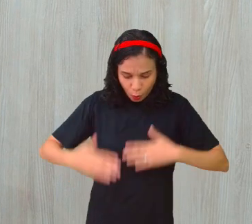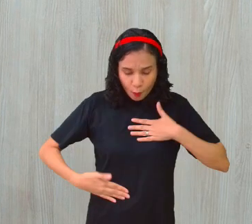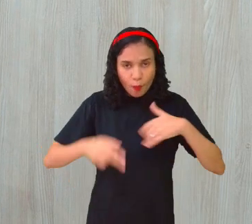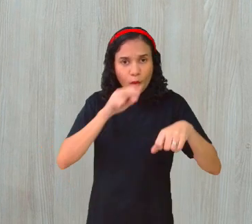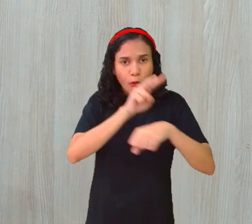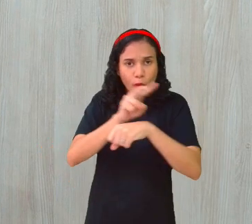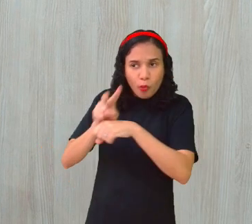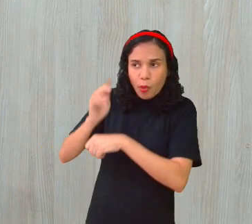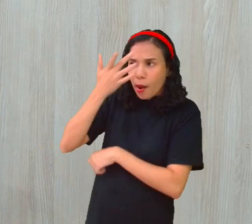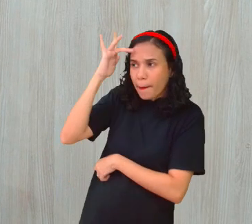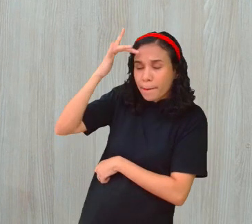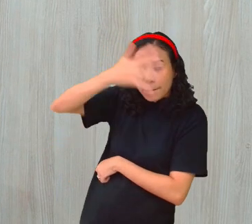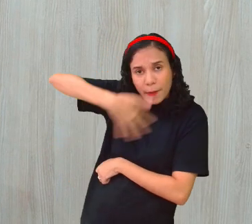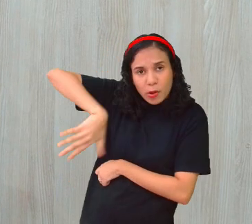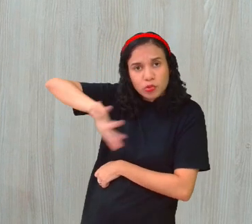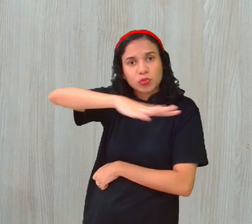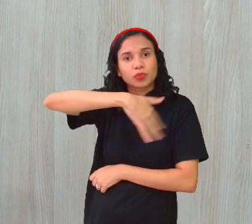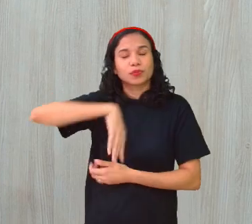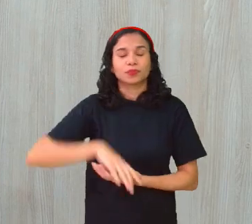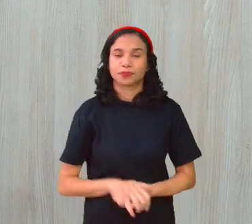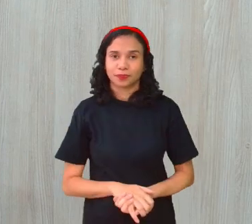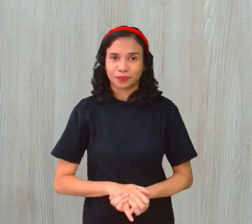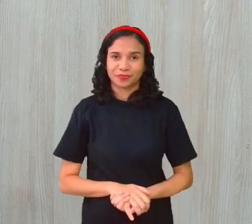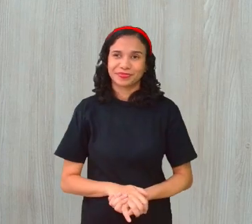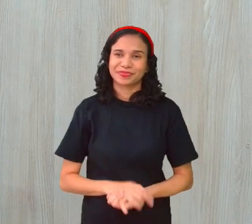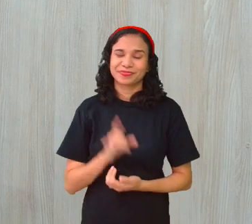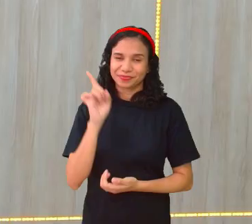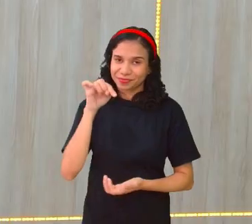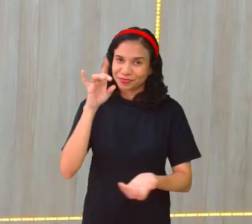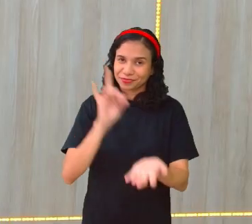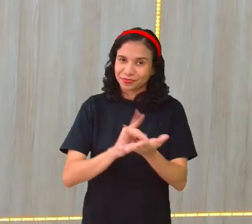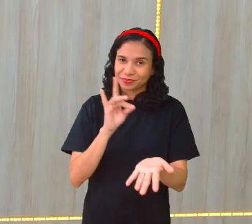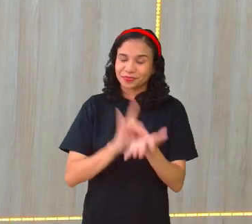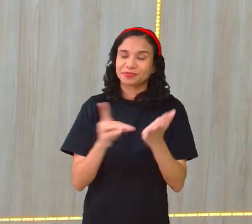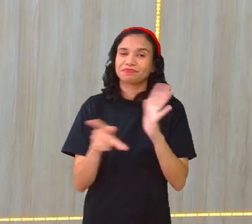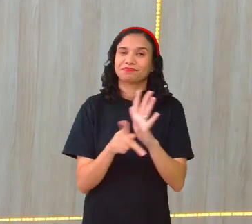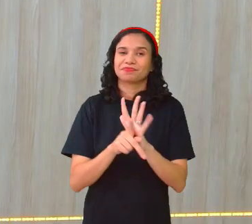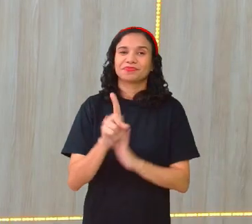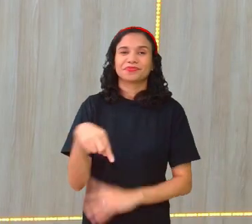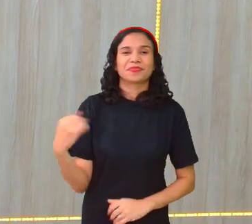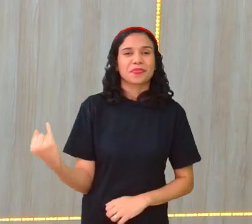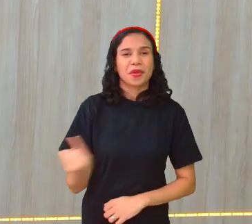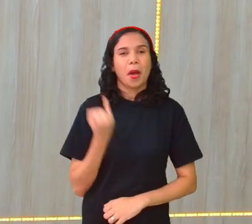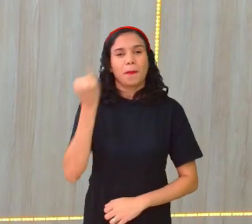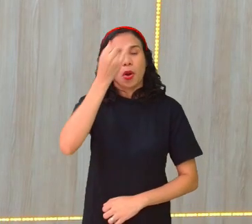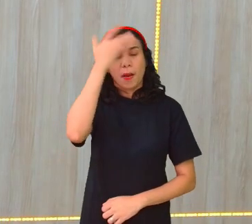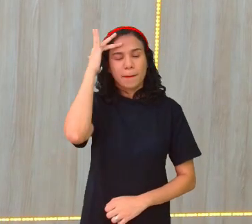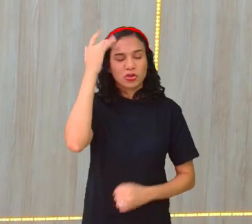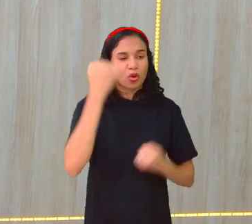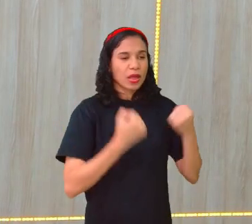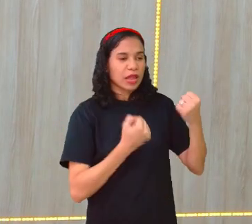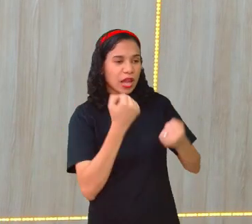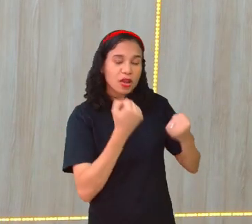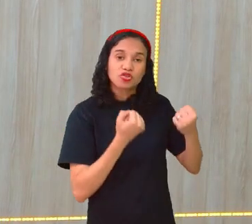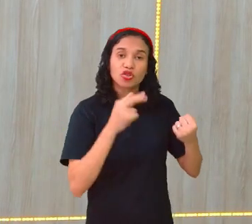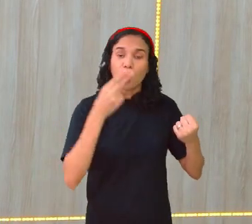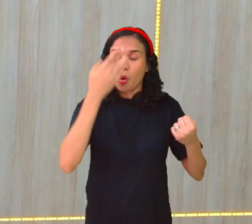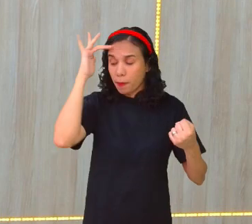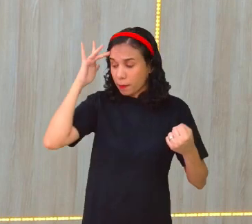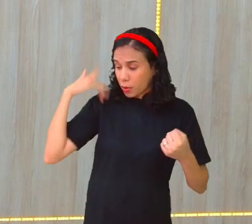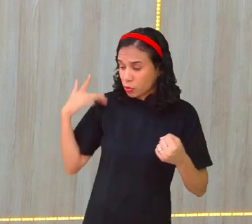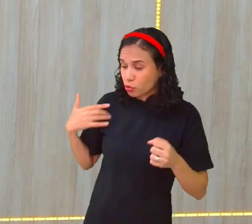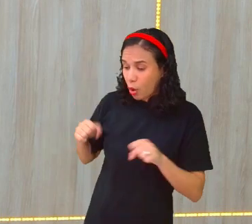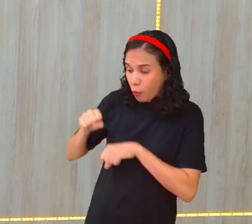está transitando. Não é isso, professora Cláudia? É isso, professora. Essa questão aí é muito importante, tanto para quem dirige, tanto para quem está